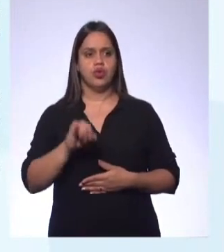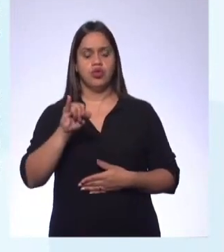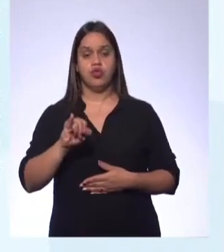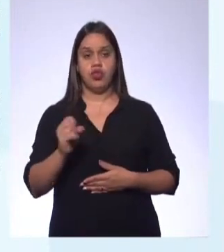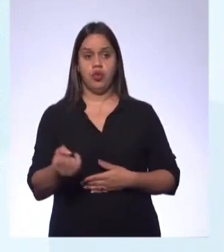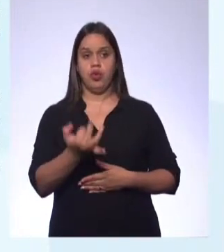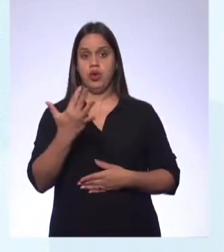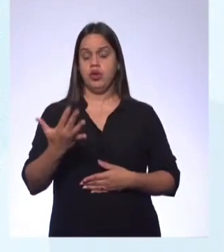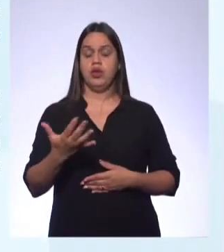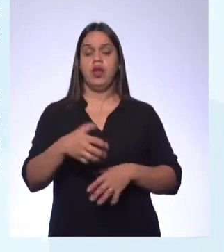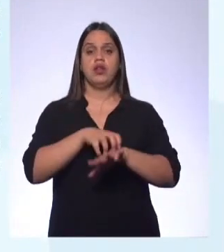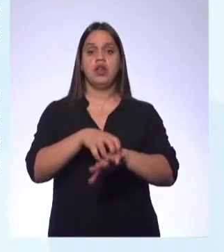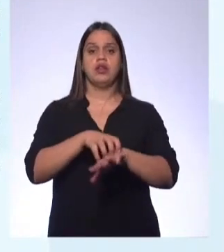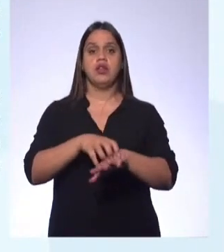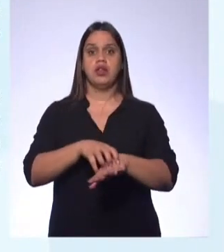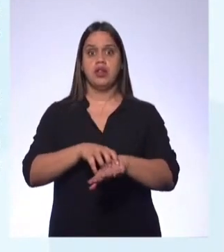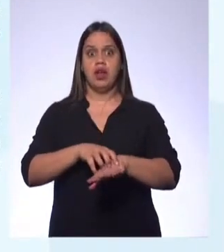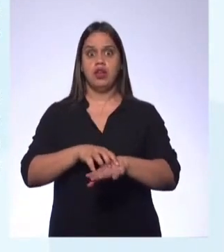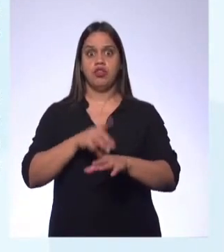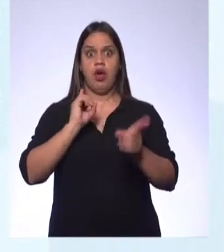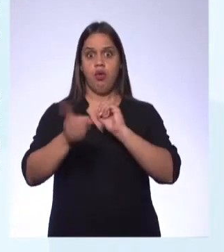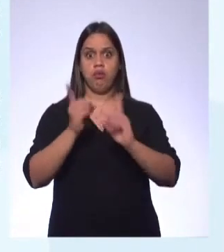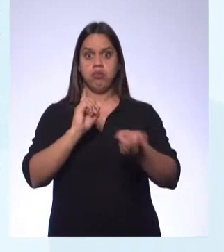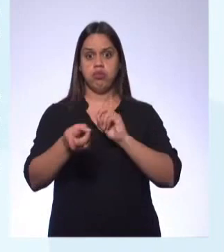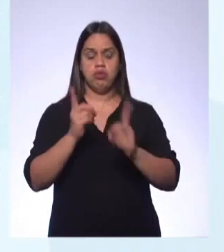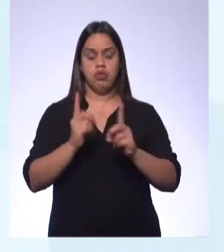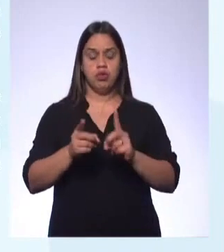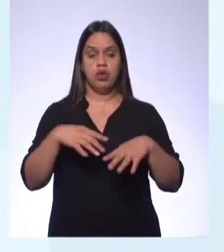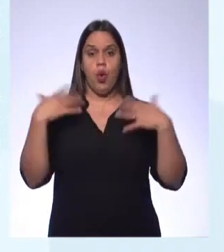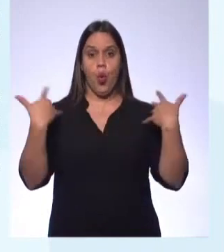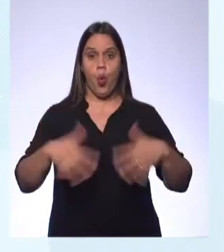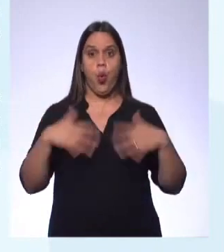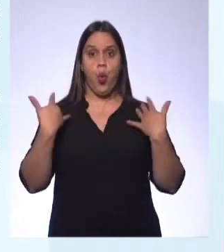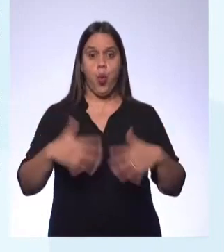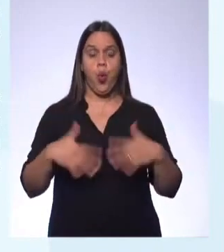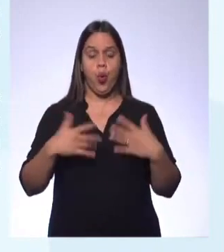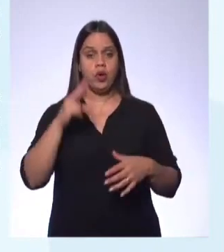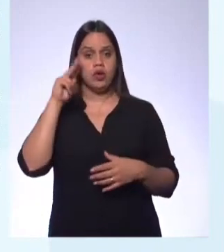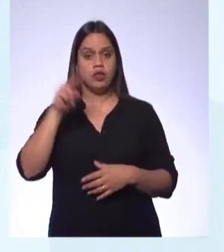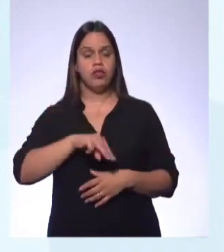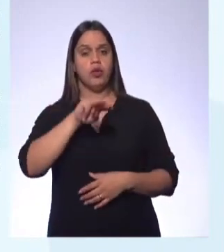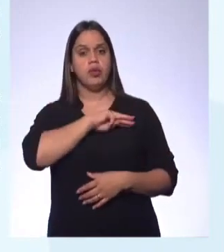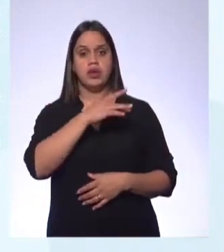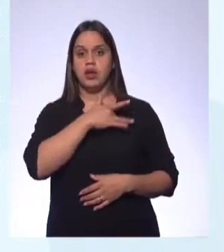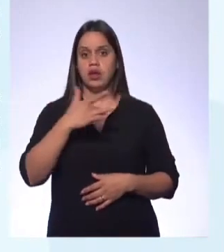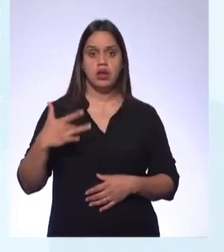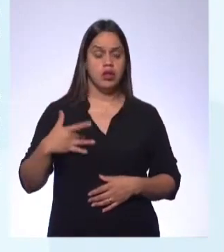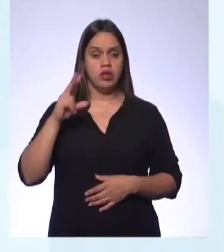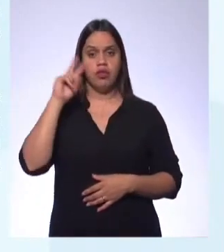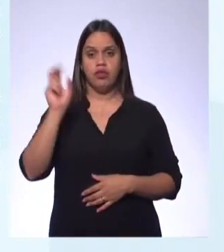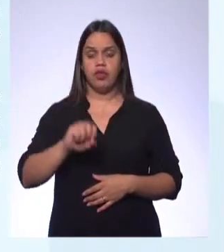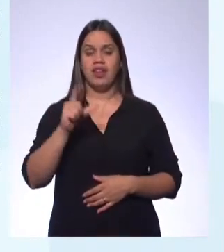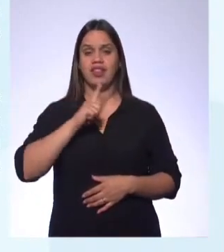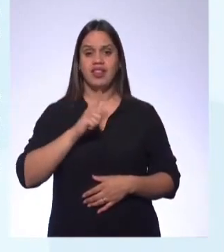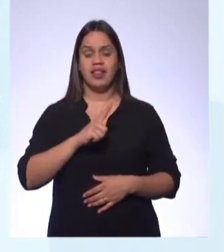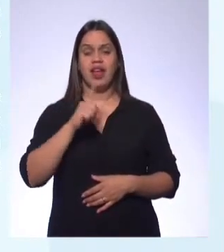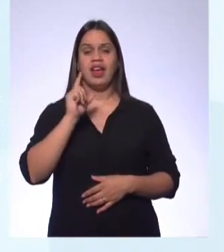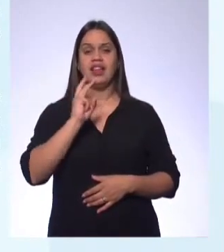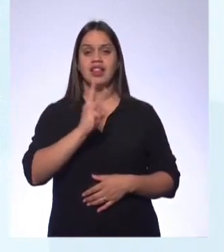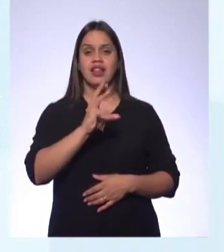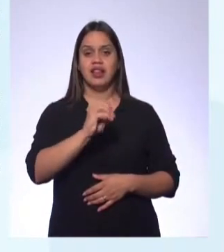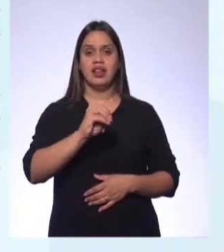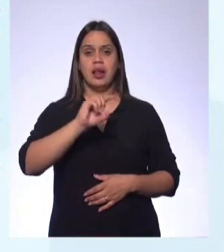acidentes rodoviários é de arrepiar. De acordo com os dados do Ministério da Saúde, são ao menos 30